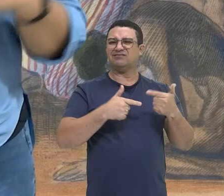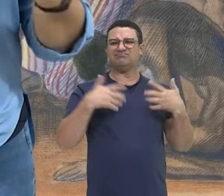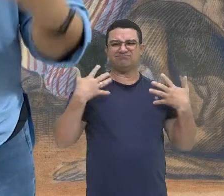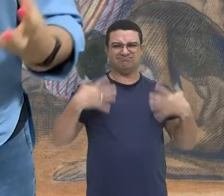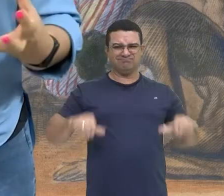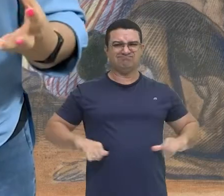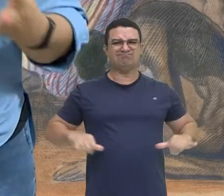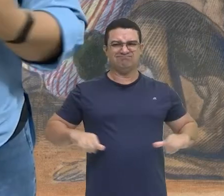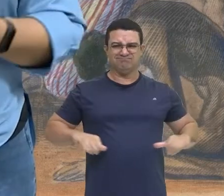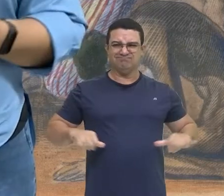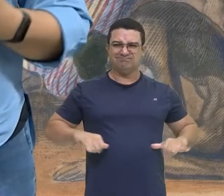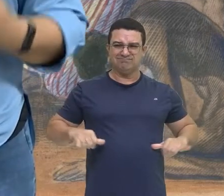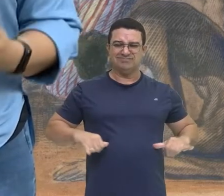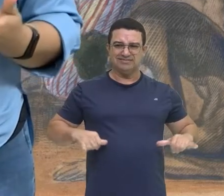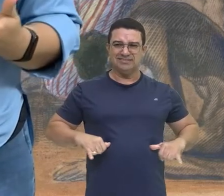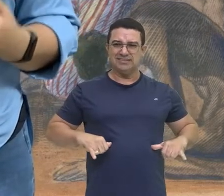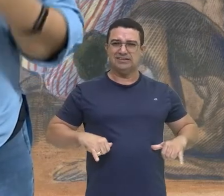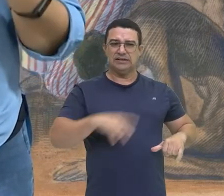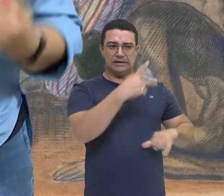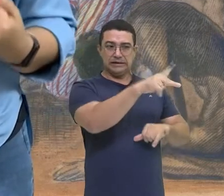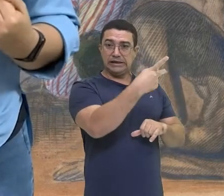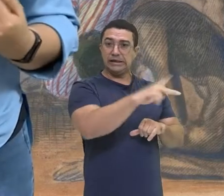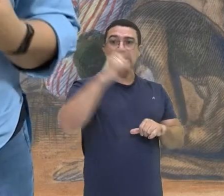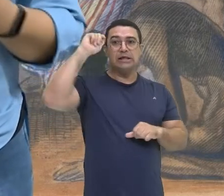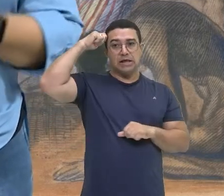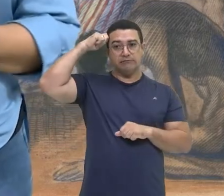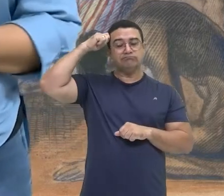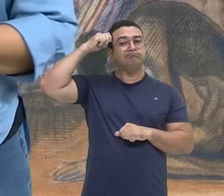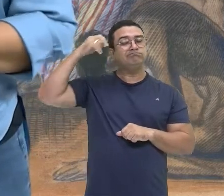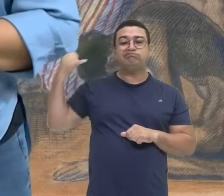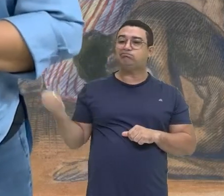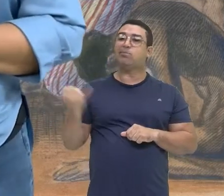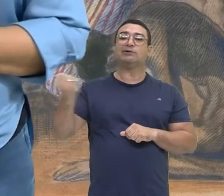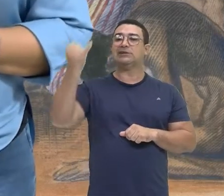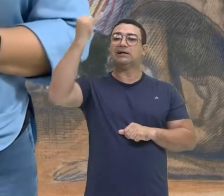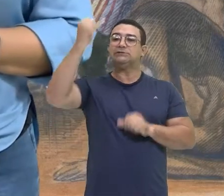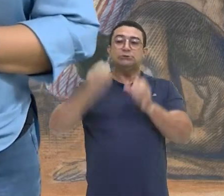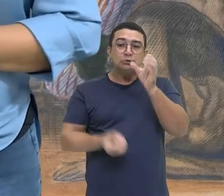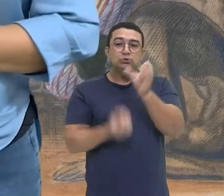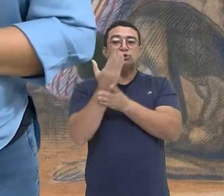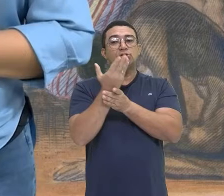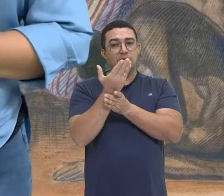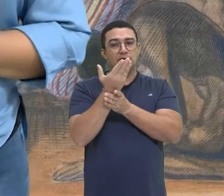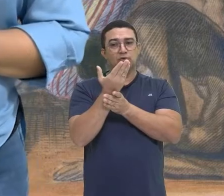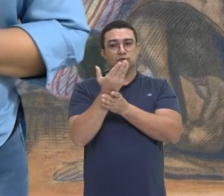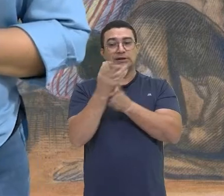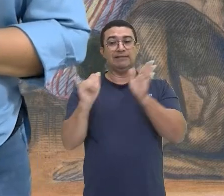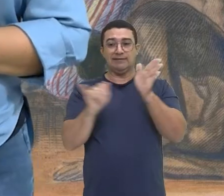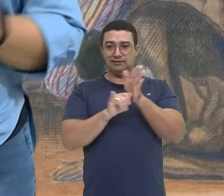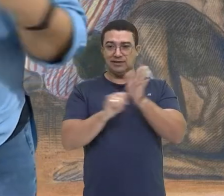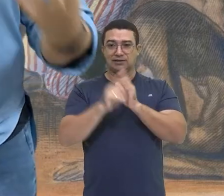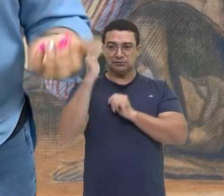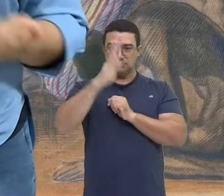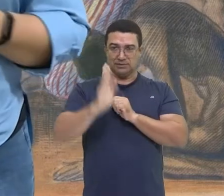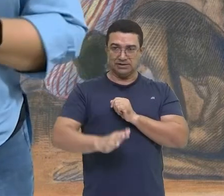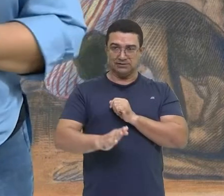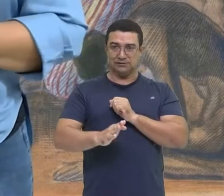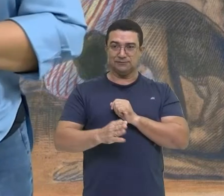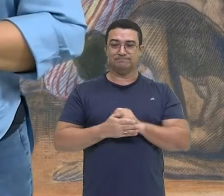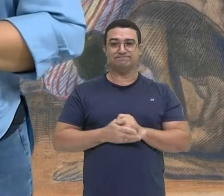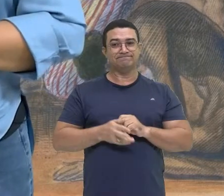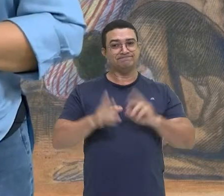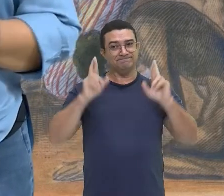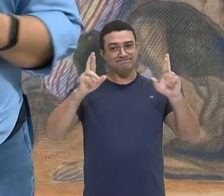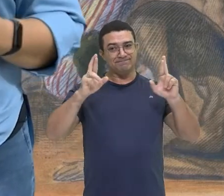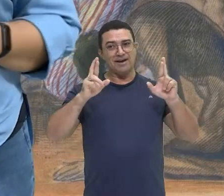condições acabam sendo um elemento fundamental da formação da nossa identidade. Espero ter contribuído